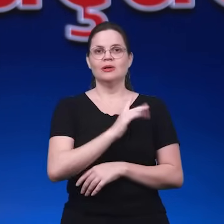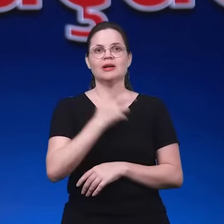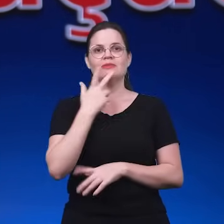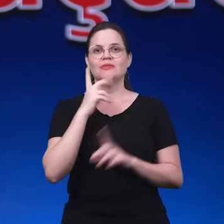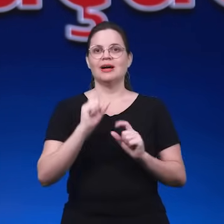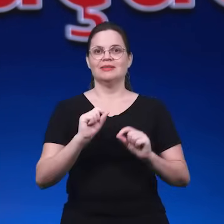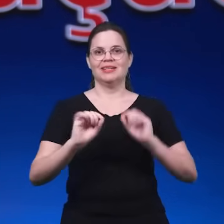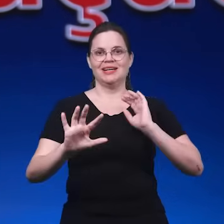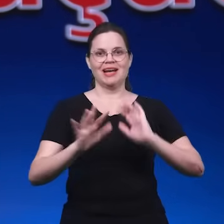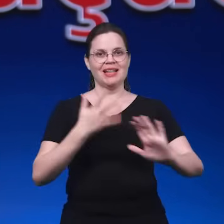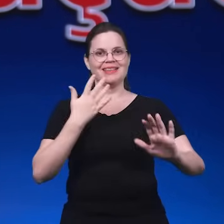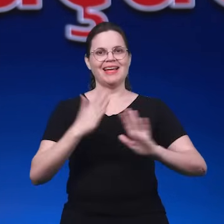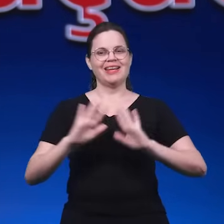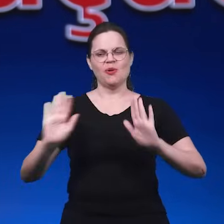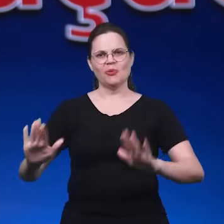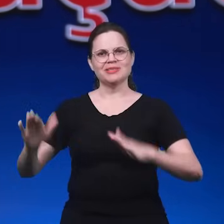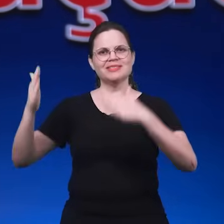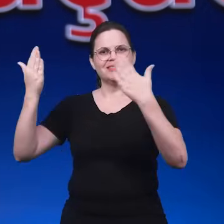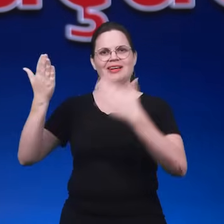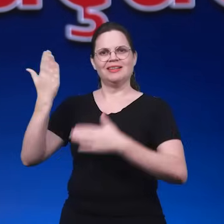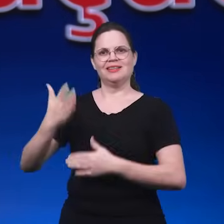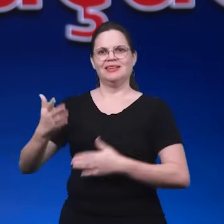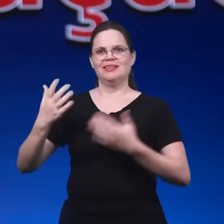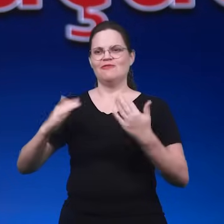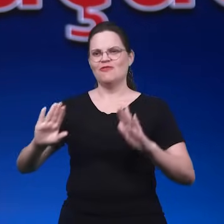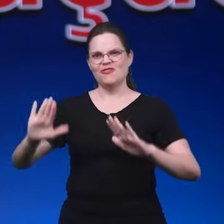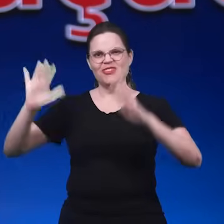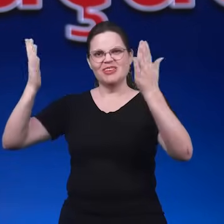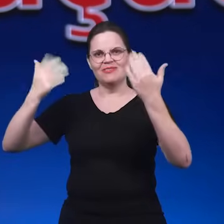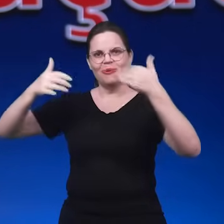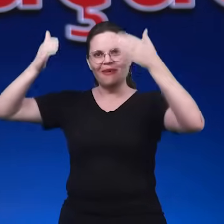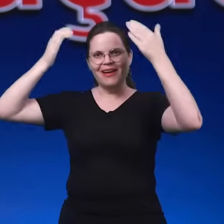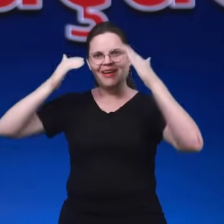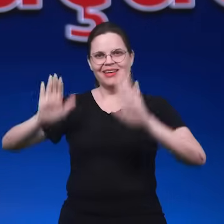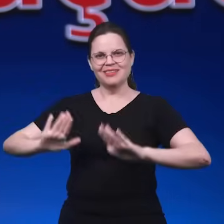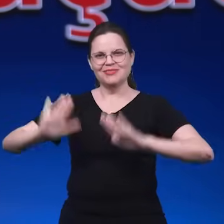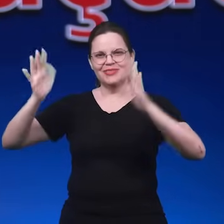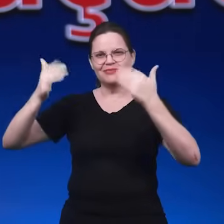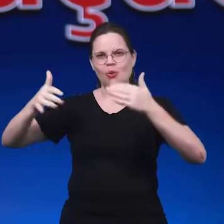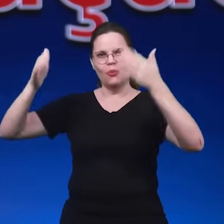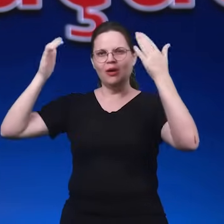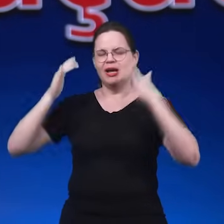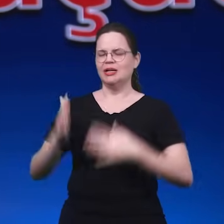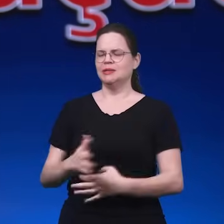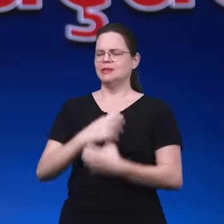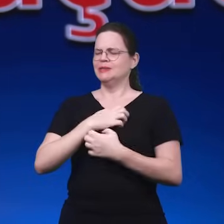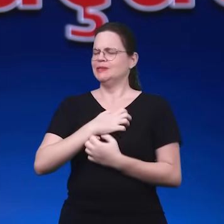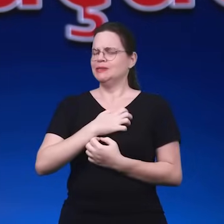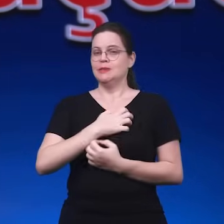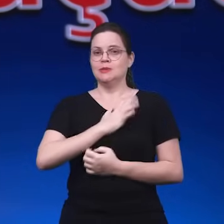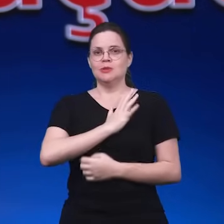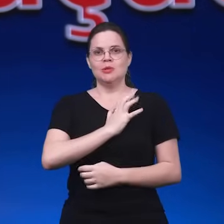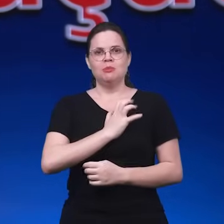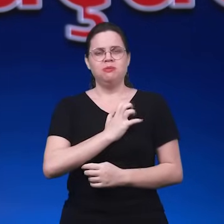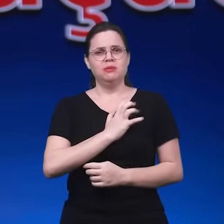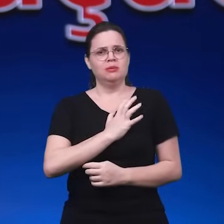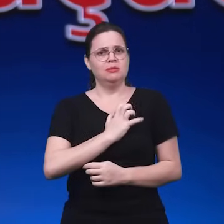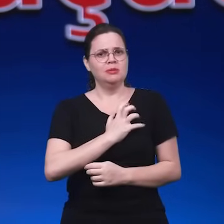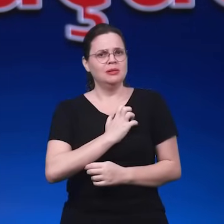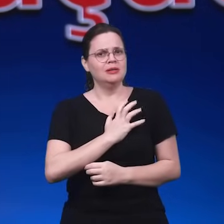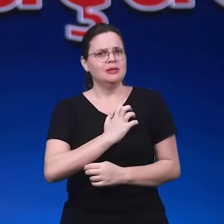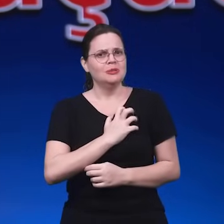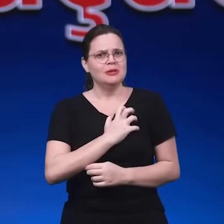cantarei, cantarei Hosana, viva ao Rei. Glória a Deus. E aquilo ali foi tocando meu